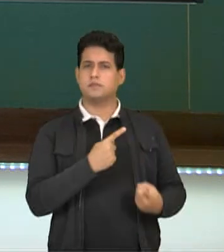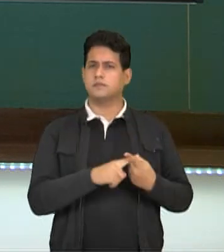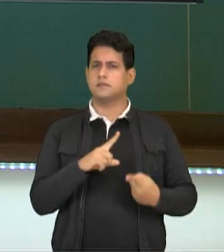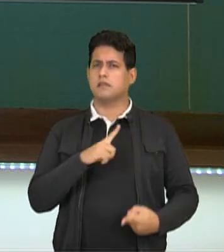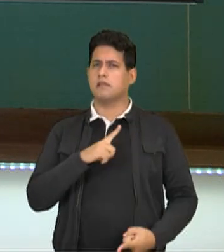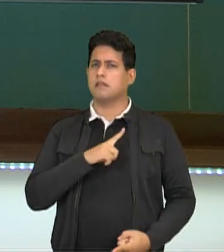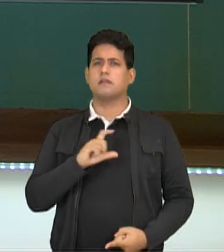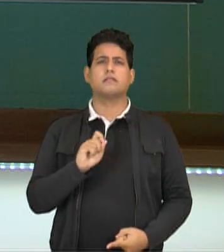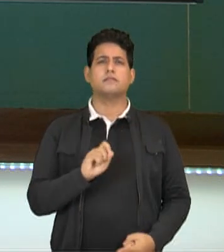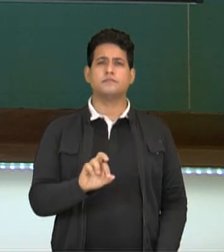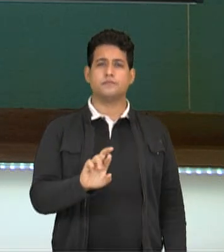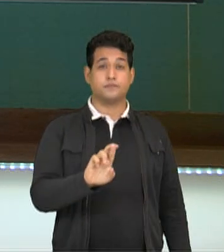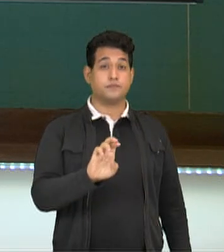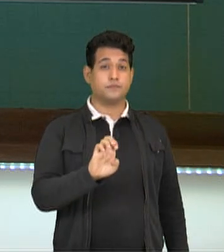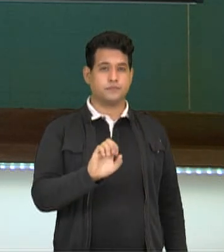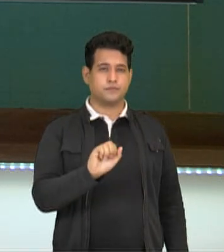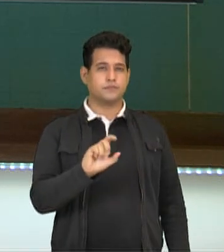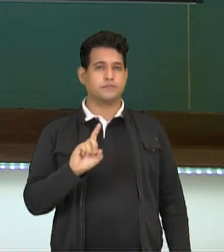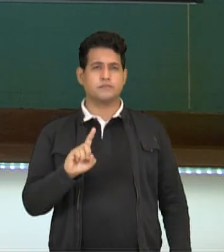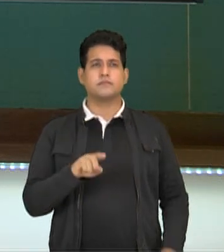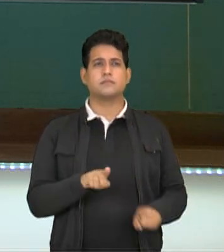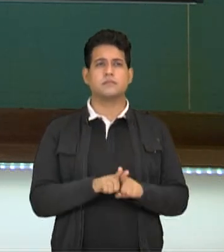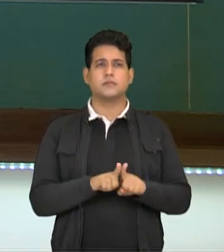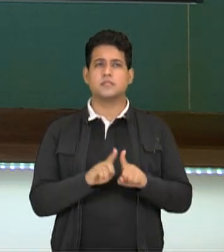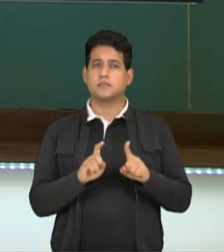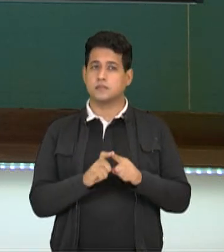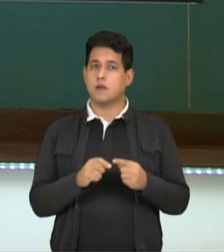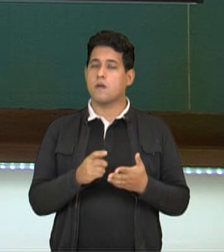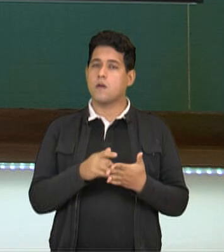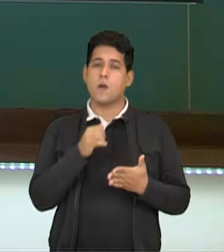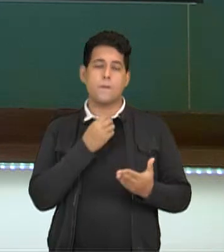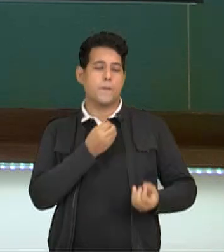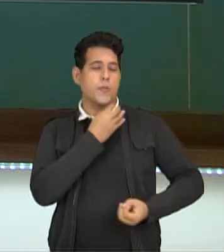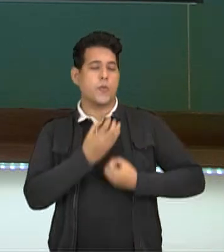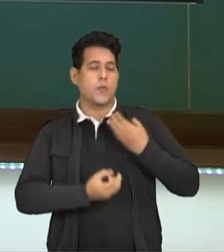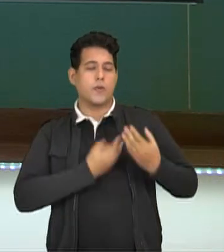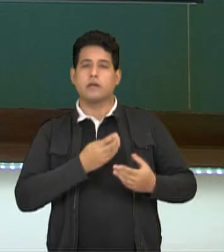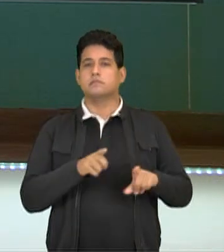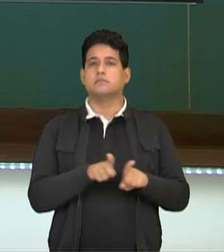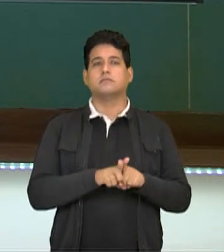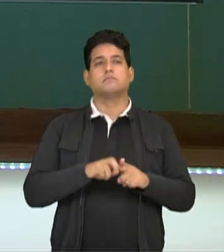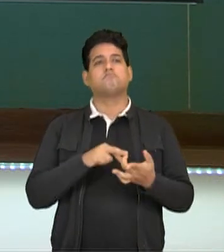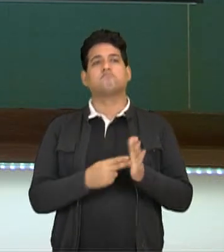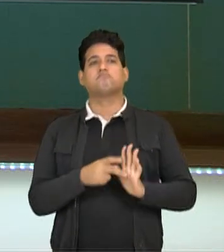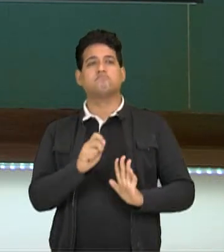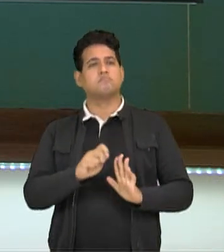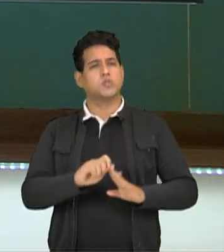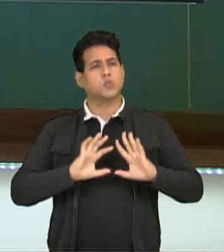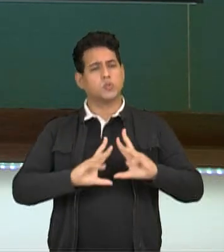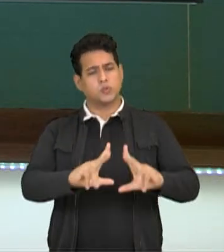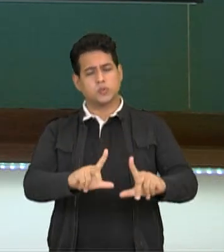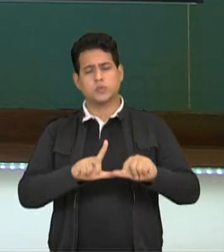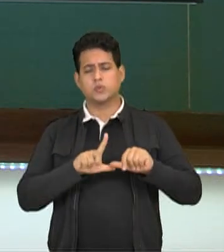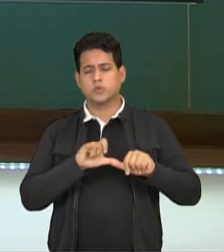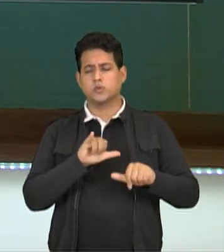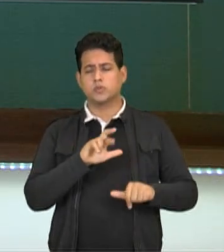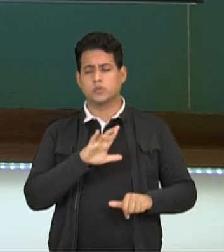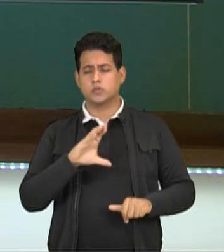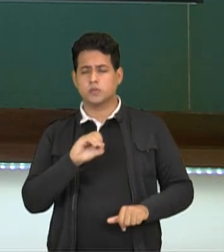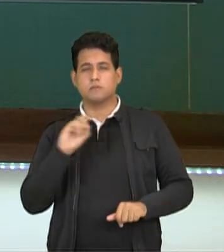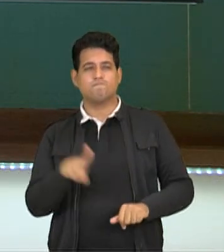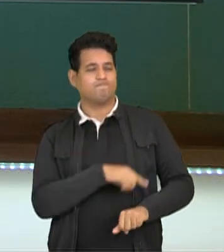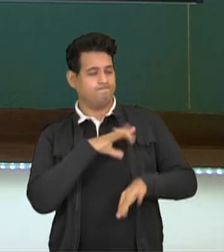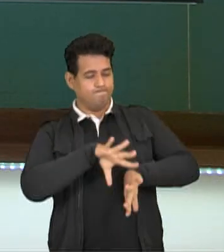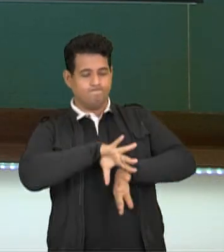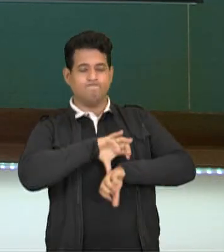o rhythm, que é o ritmo, and the poetry, a poesia, que vai trazer todo esse lirismo para a gente se inspirar